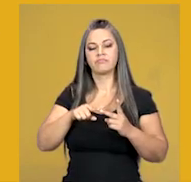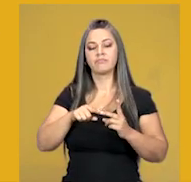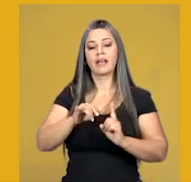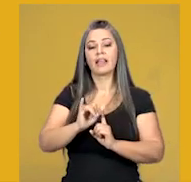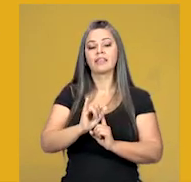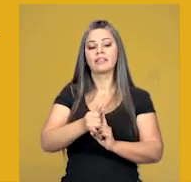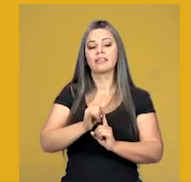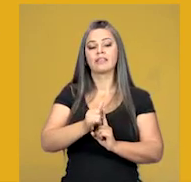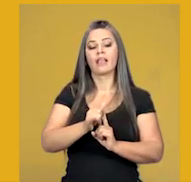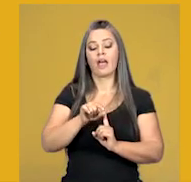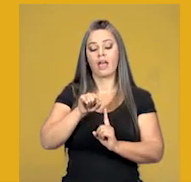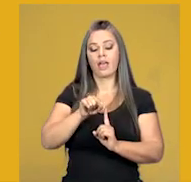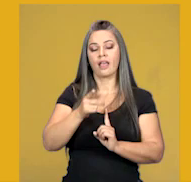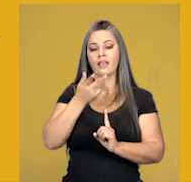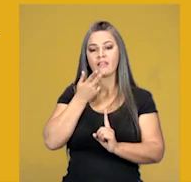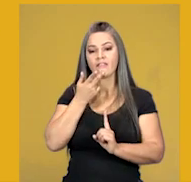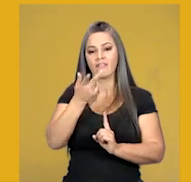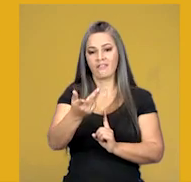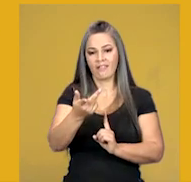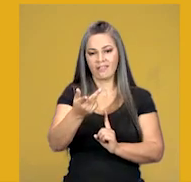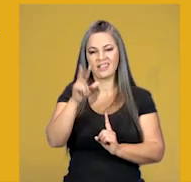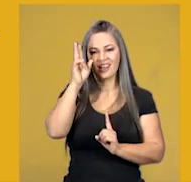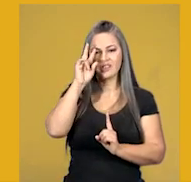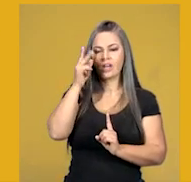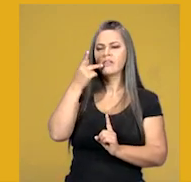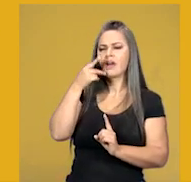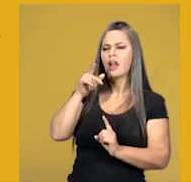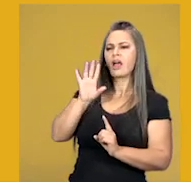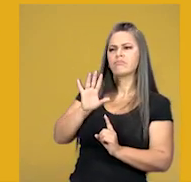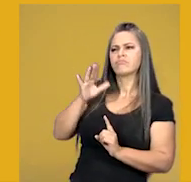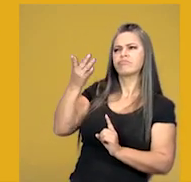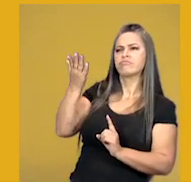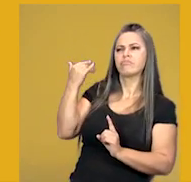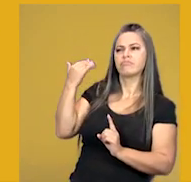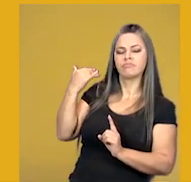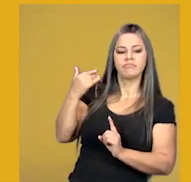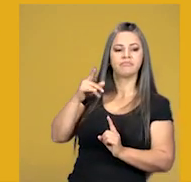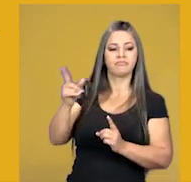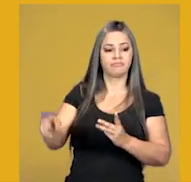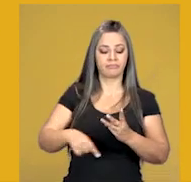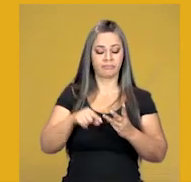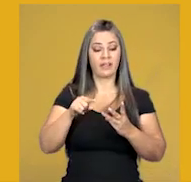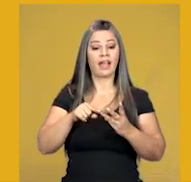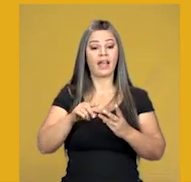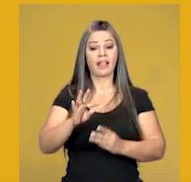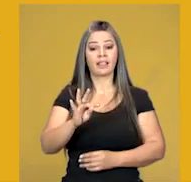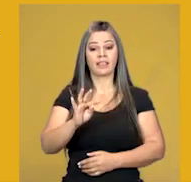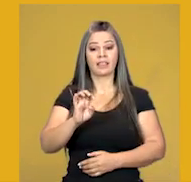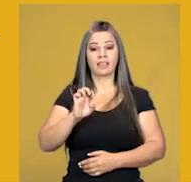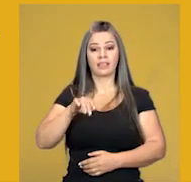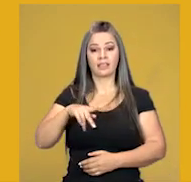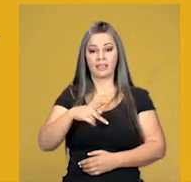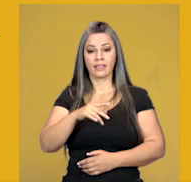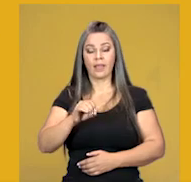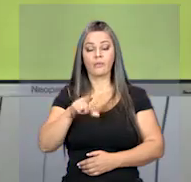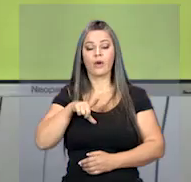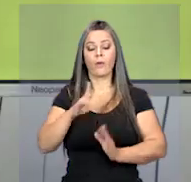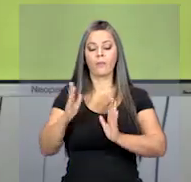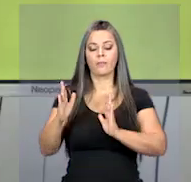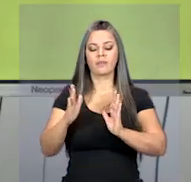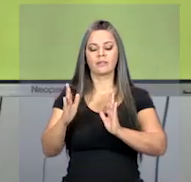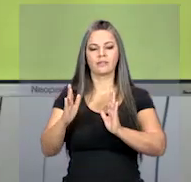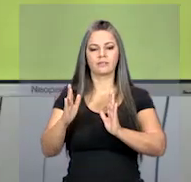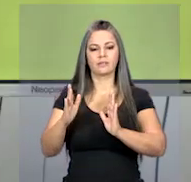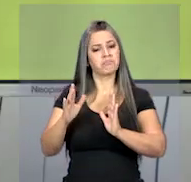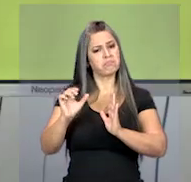conta a história, ele pode participar ou não daquela história. O tempo é quando acontece a história. Pode ser um